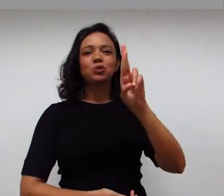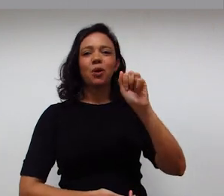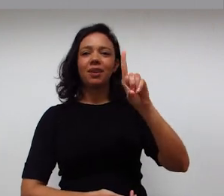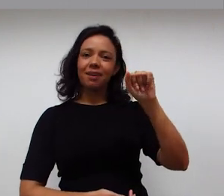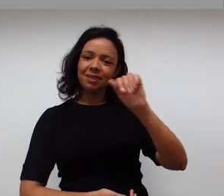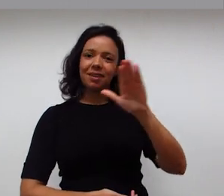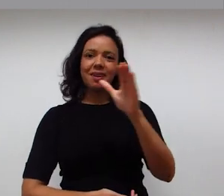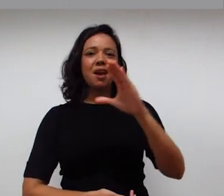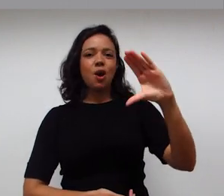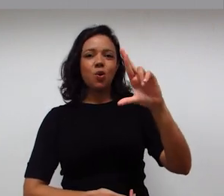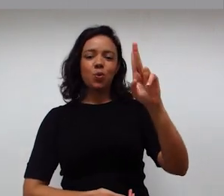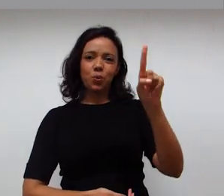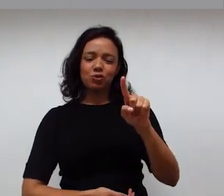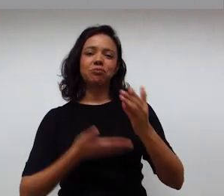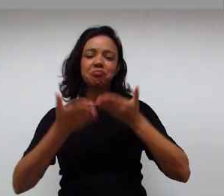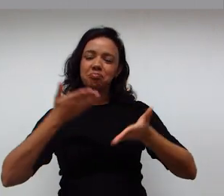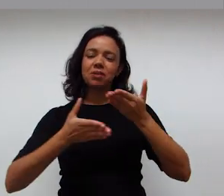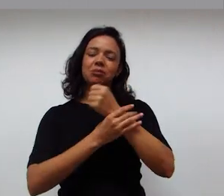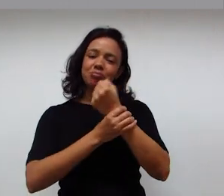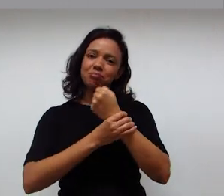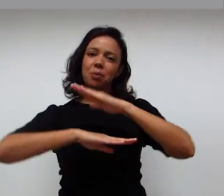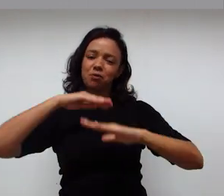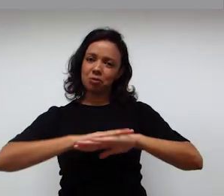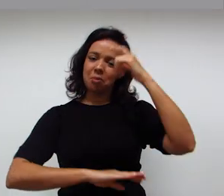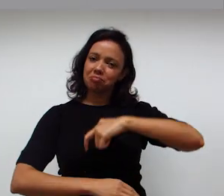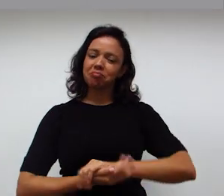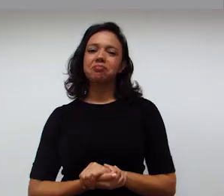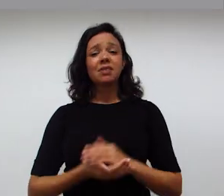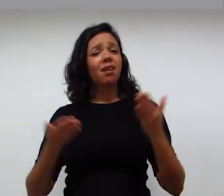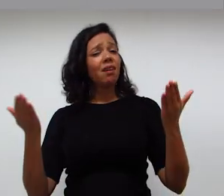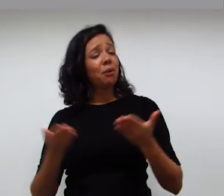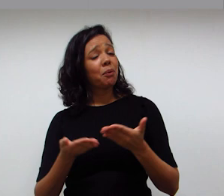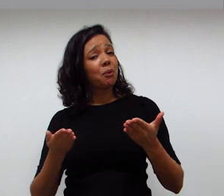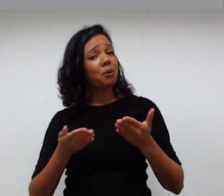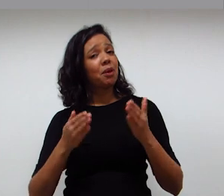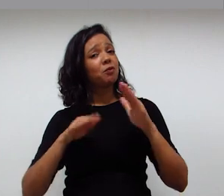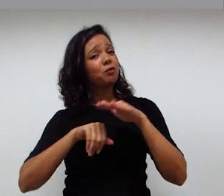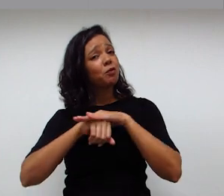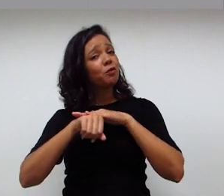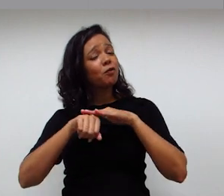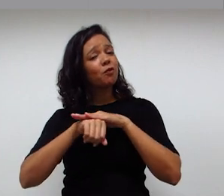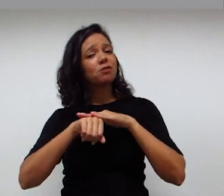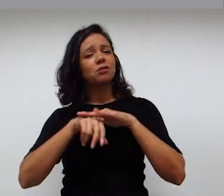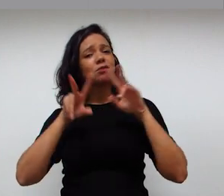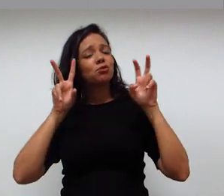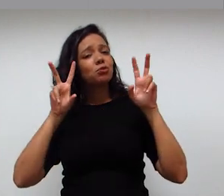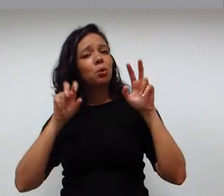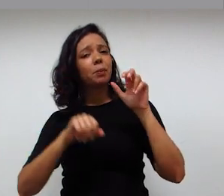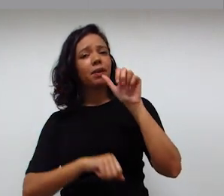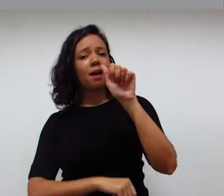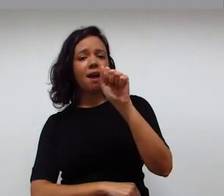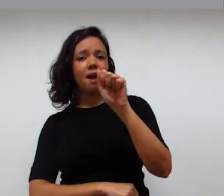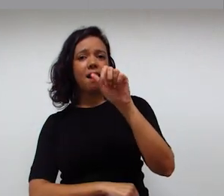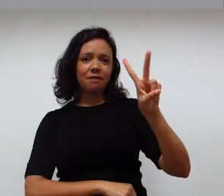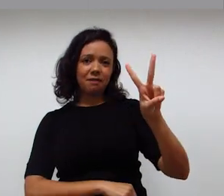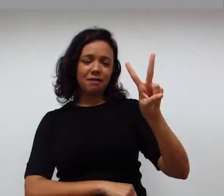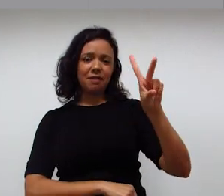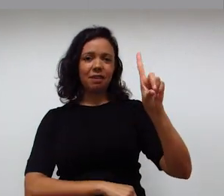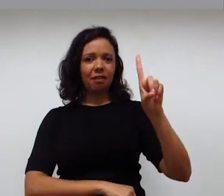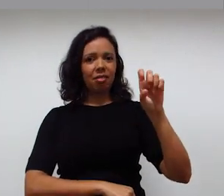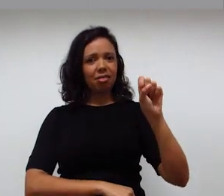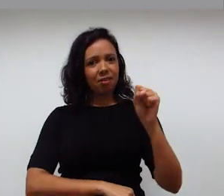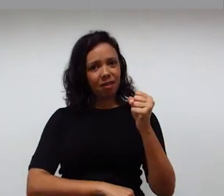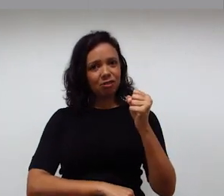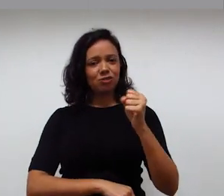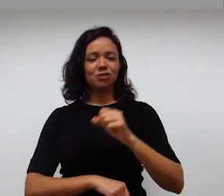Olá, eu sou Soraya da Cruz, terapeuta ocupacional. E agora vou conversar um pouco com vocês sobre as AVDs, as atividades de